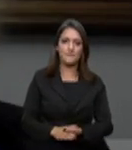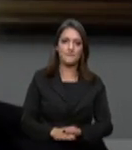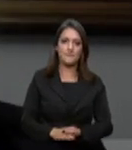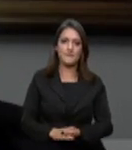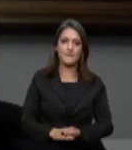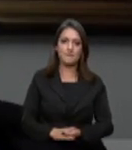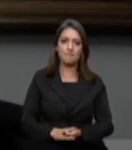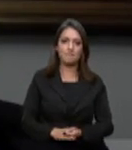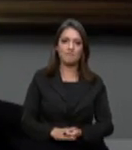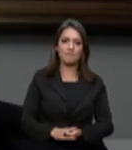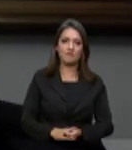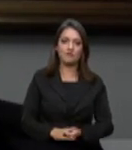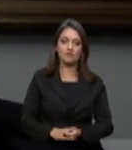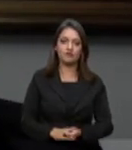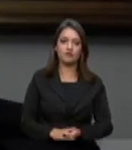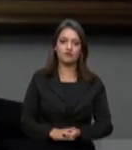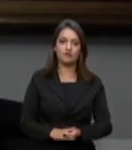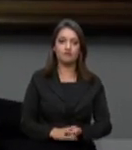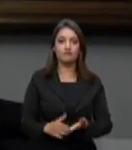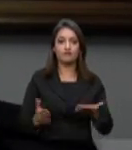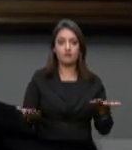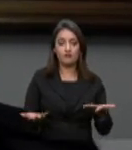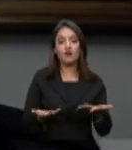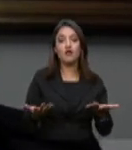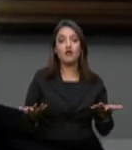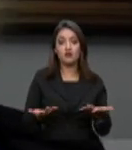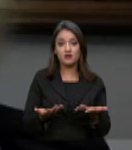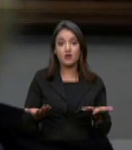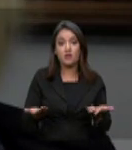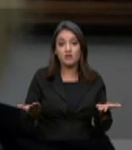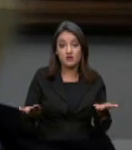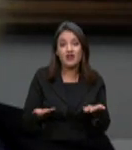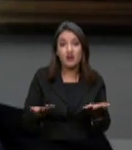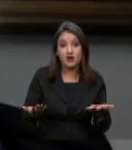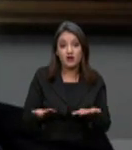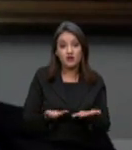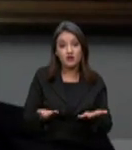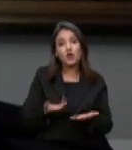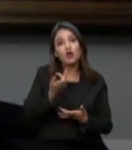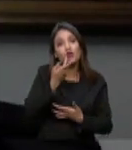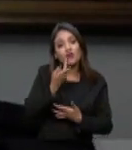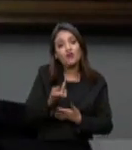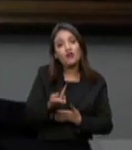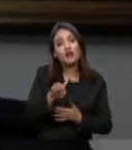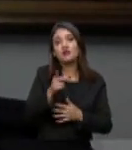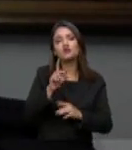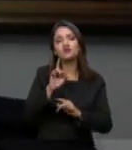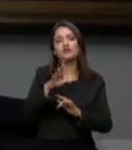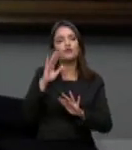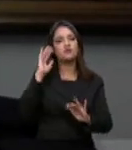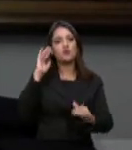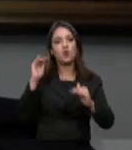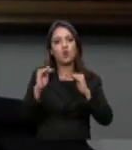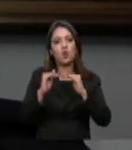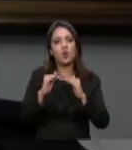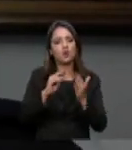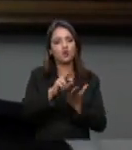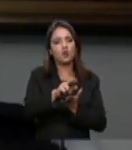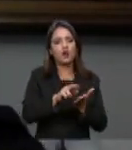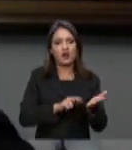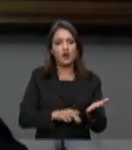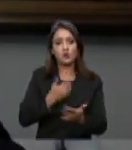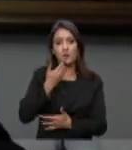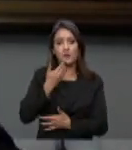aqui editando incorrer em contraproducente tautologia acompanhar o eminente relator